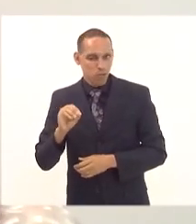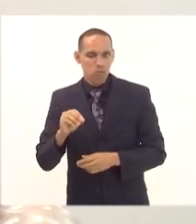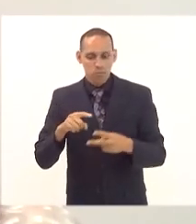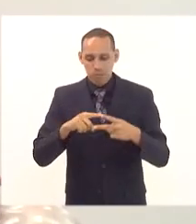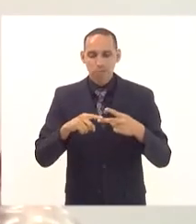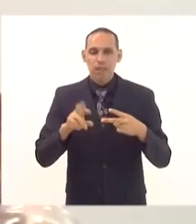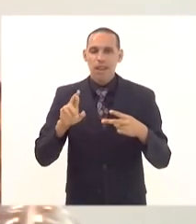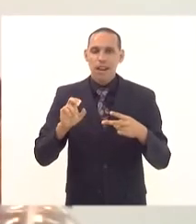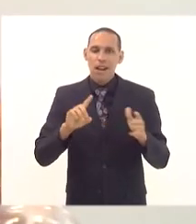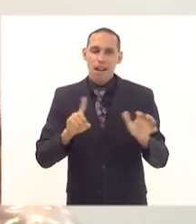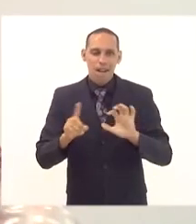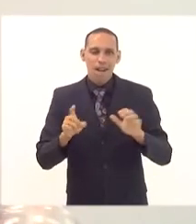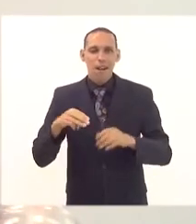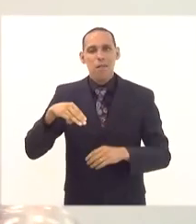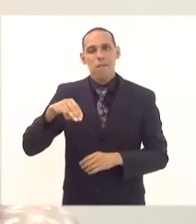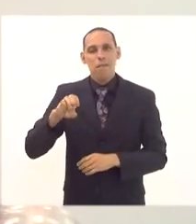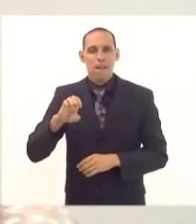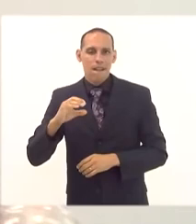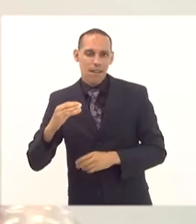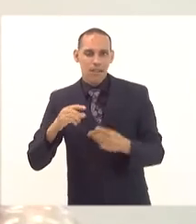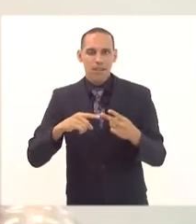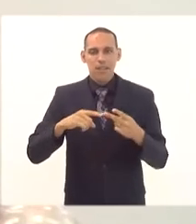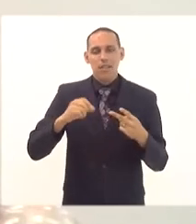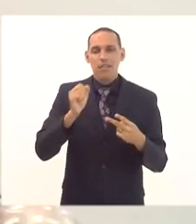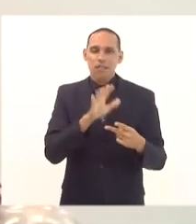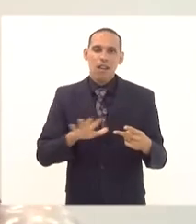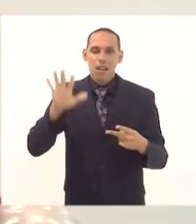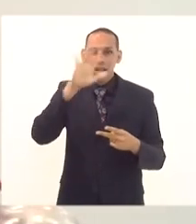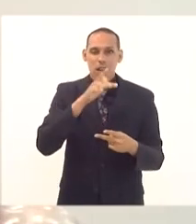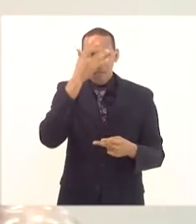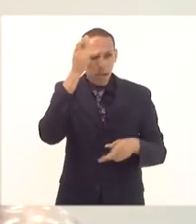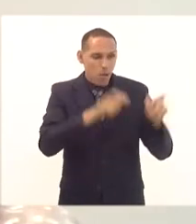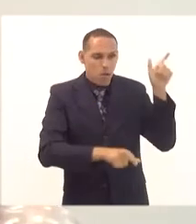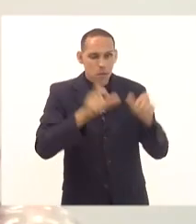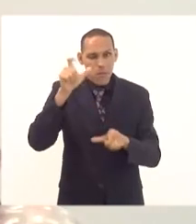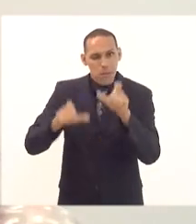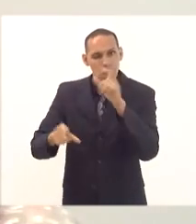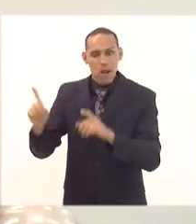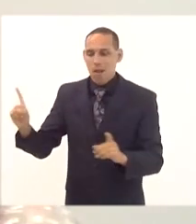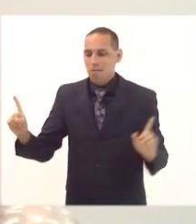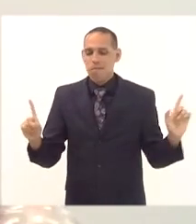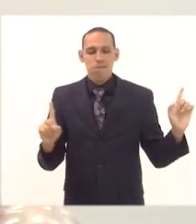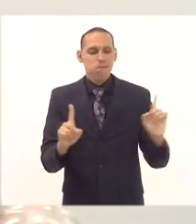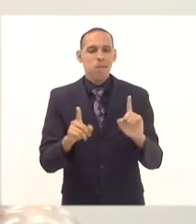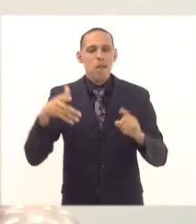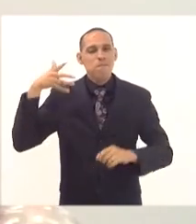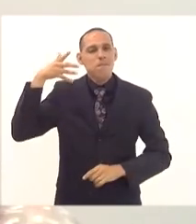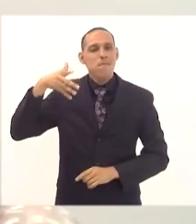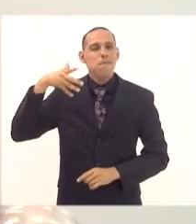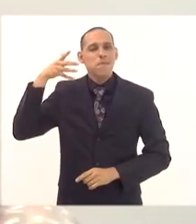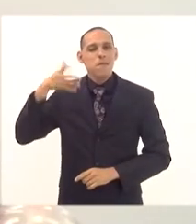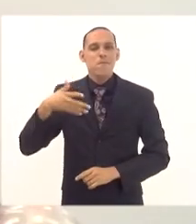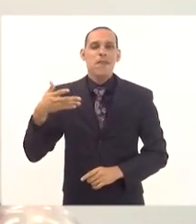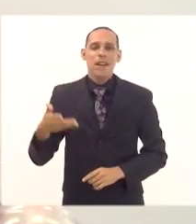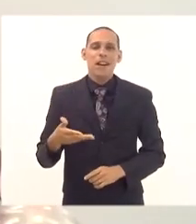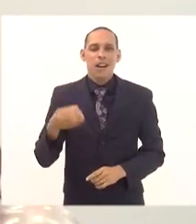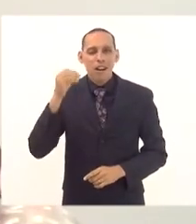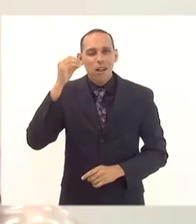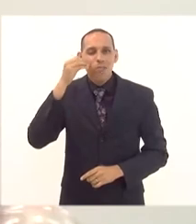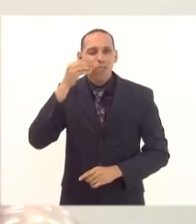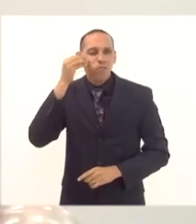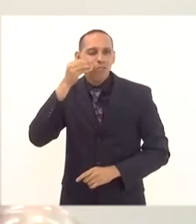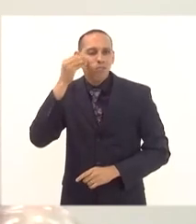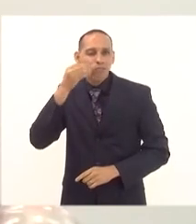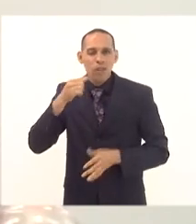fim são pessoas como essa e como todas essas que passaram por aqui ou que nos brindaram com a sua fala seus petizes a